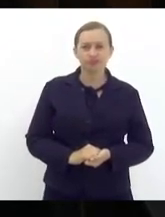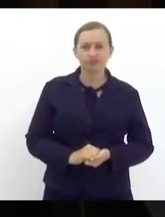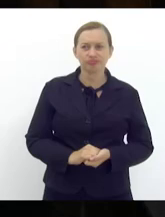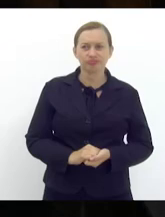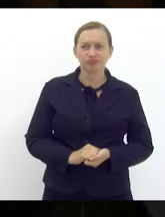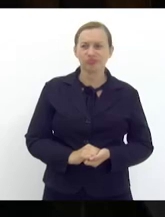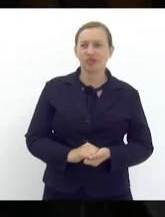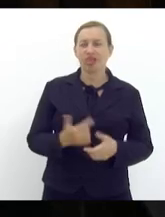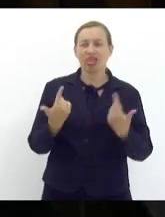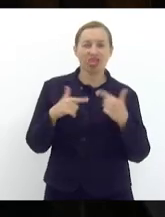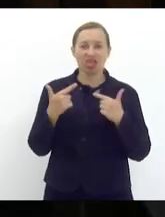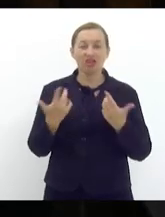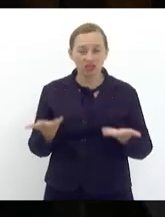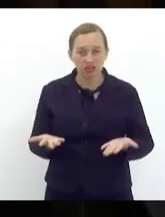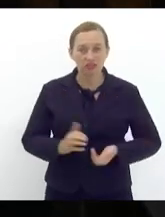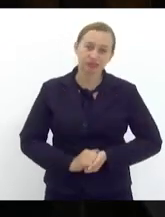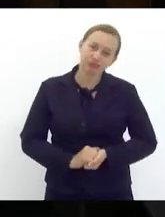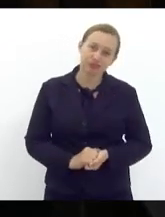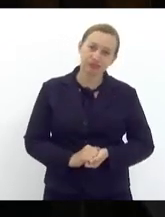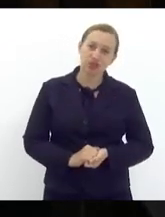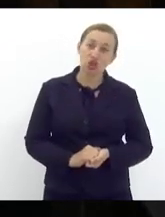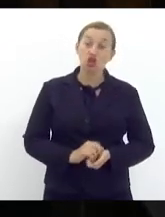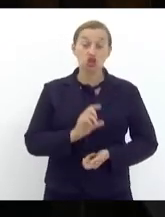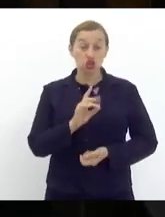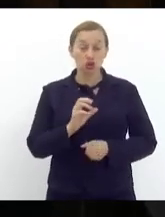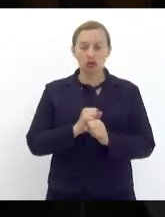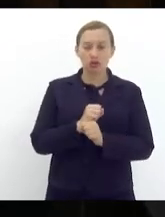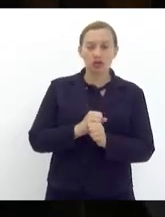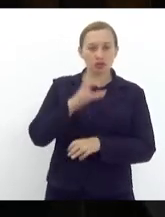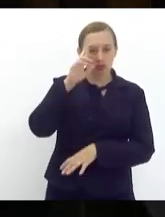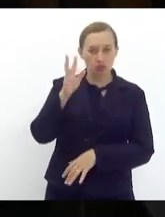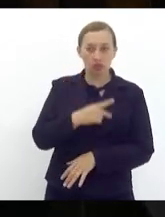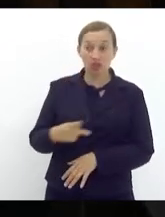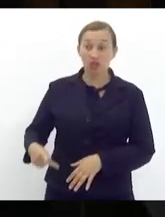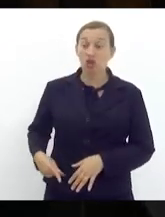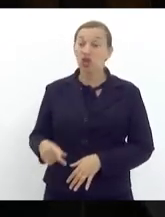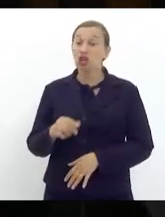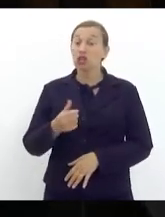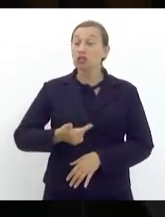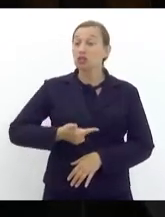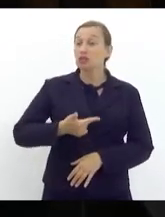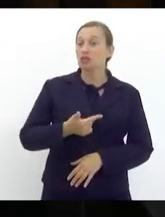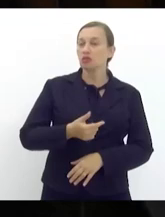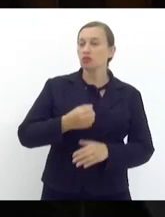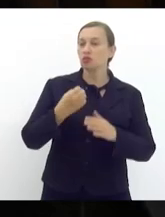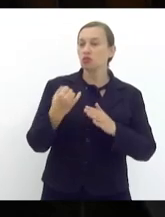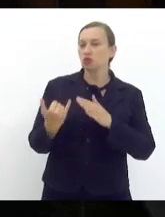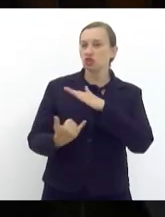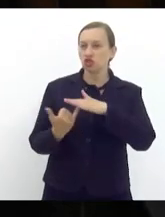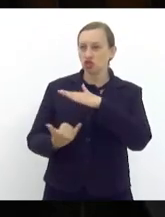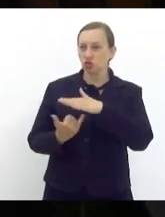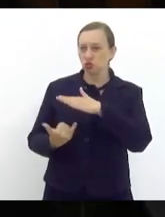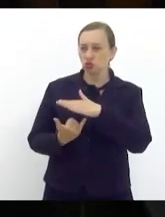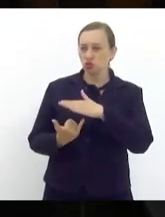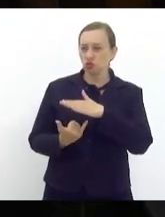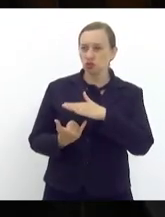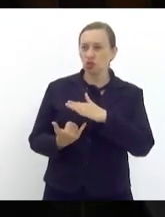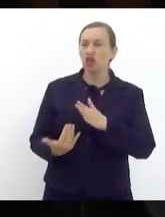É muito engraçado. Só este ano, presidente, segundo o ISPE, entre janeiro e